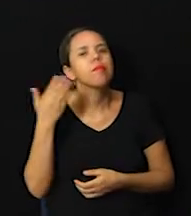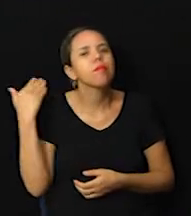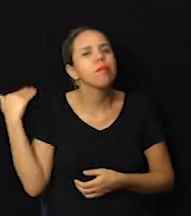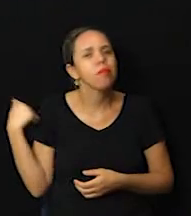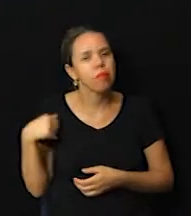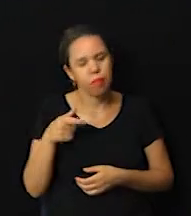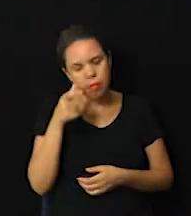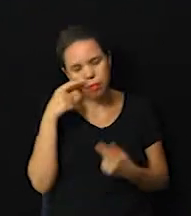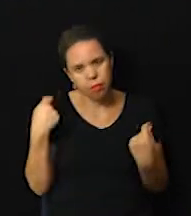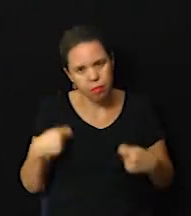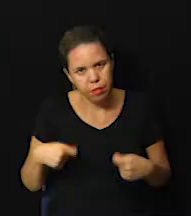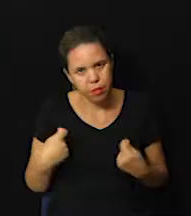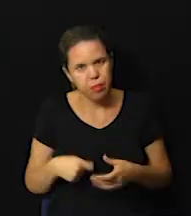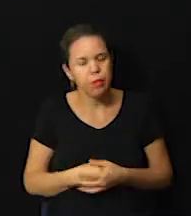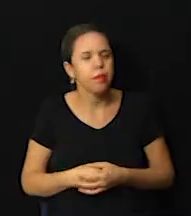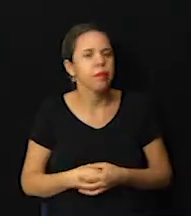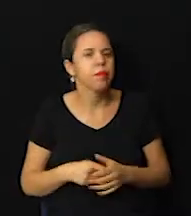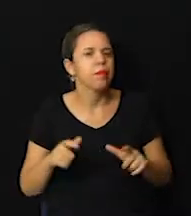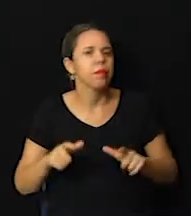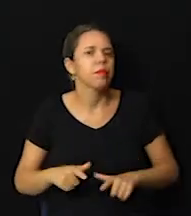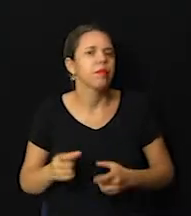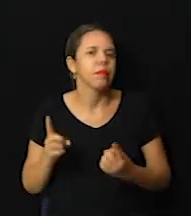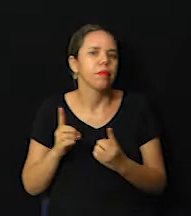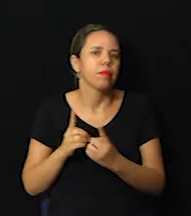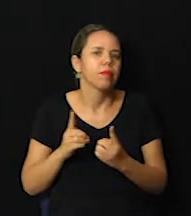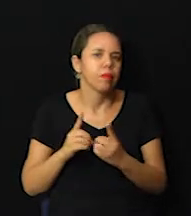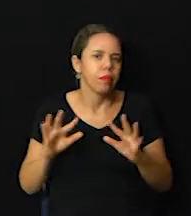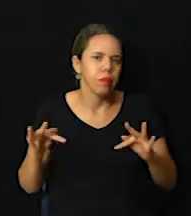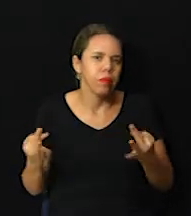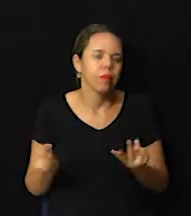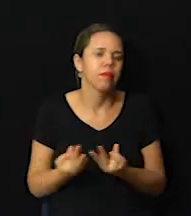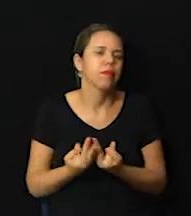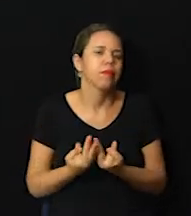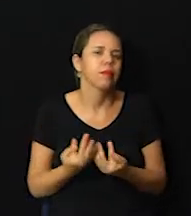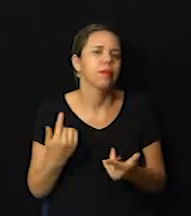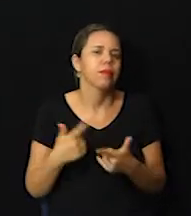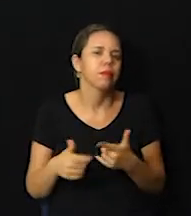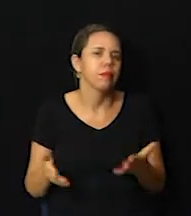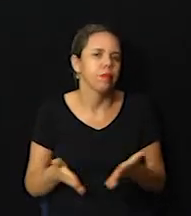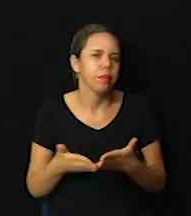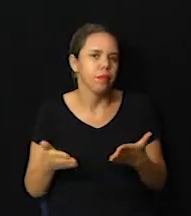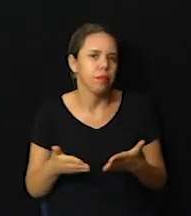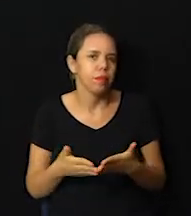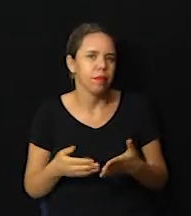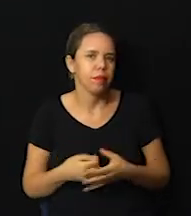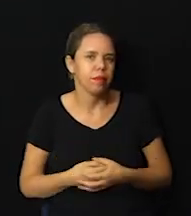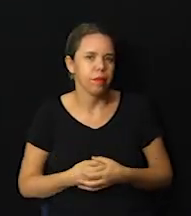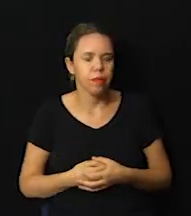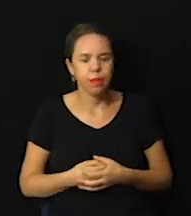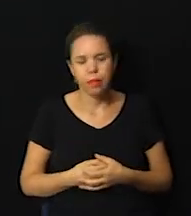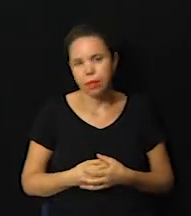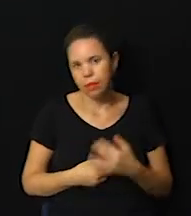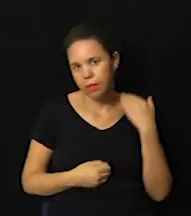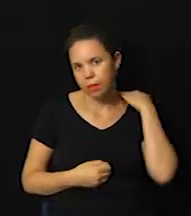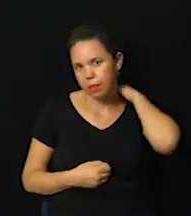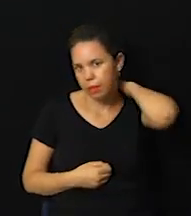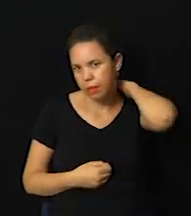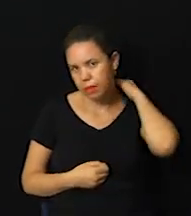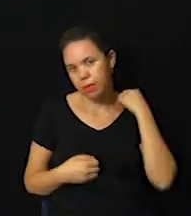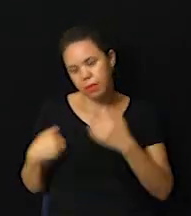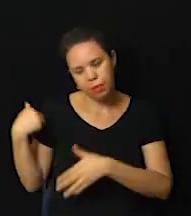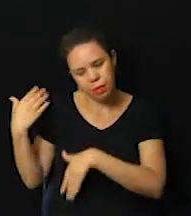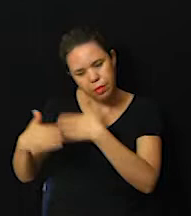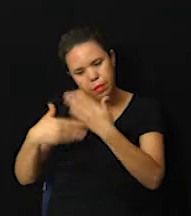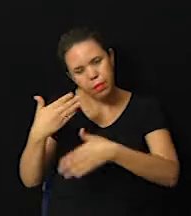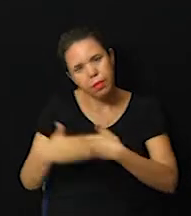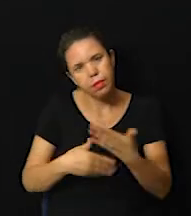época, viu a necessidade de um lugar para acolher as famílias em situação de vulnerabilidade social. E desde então,